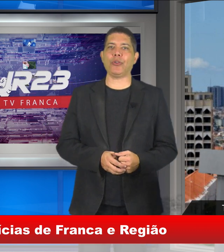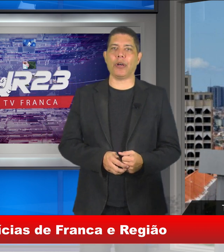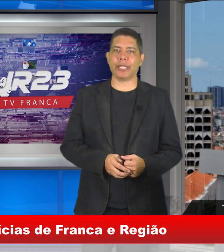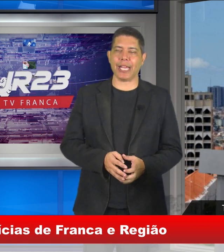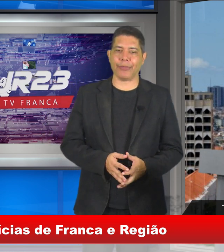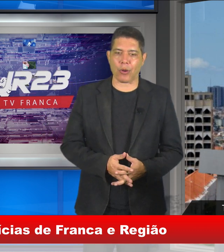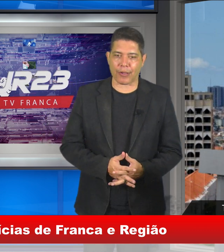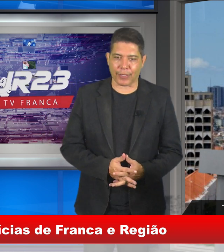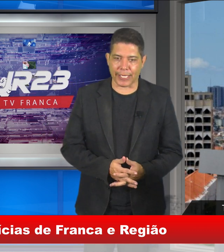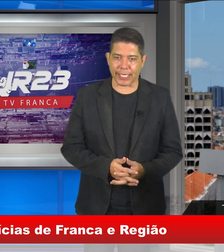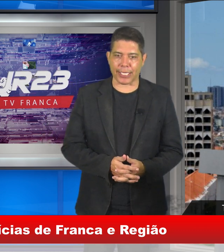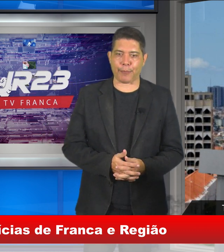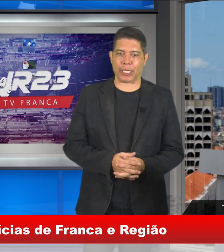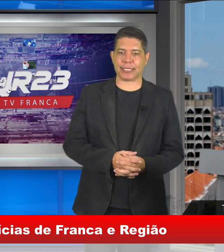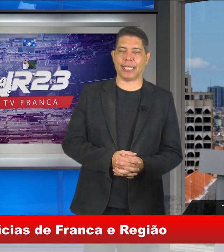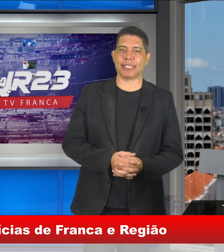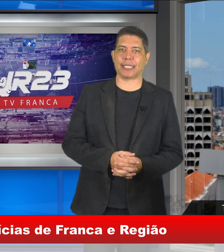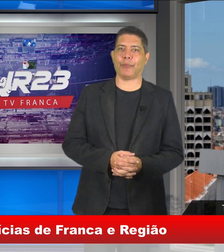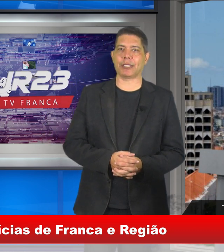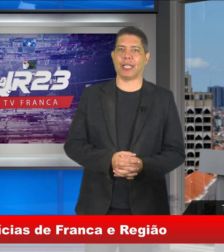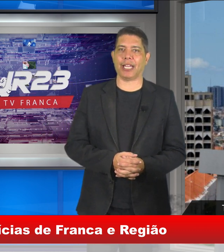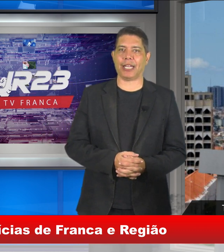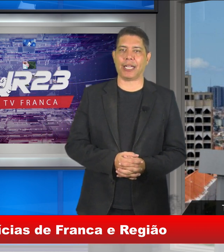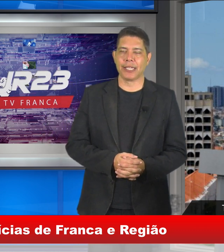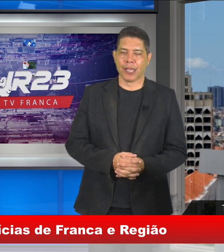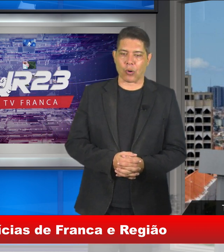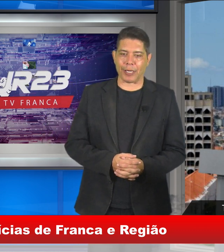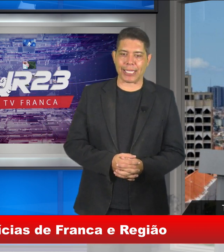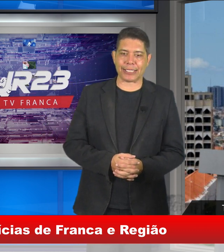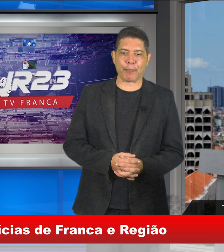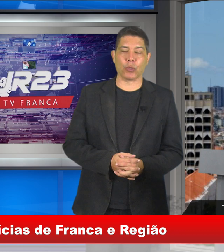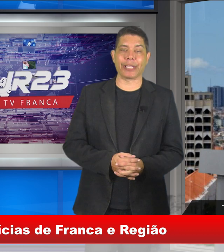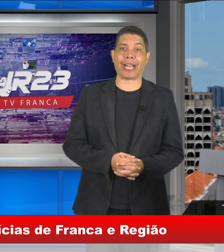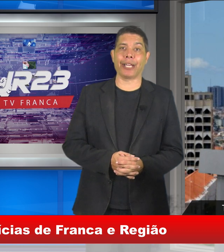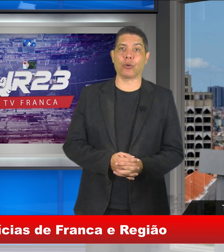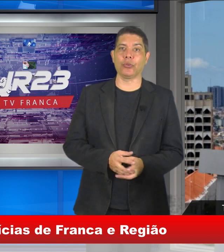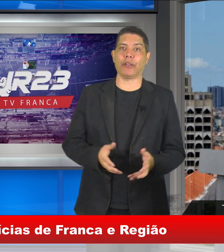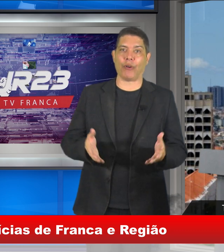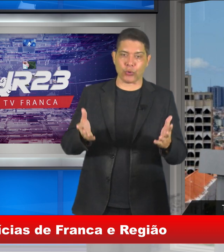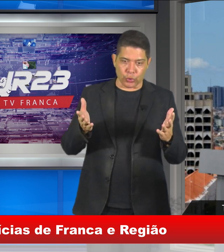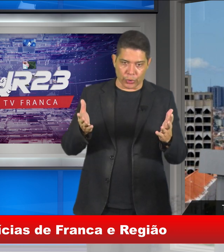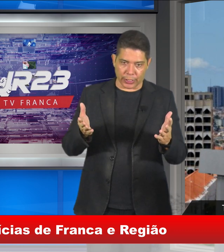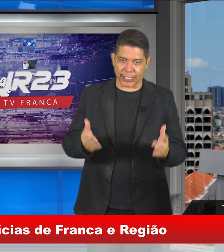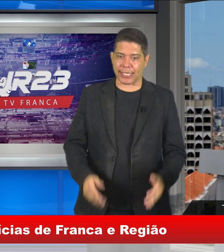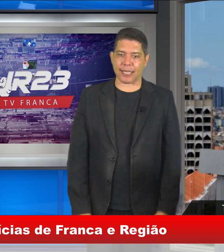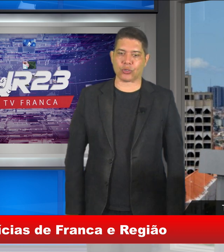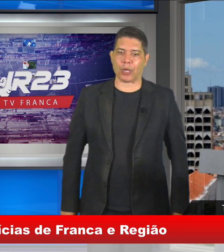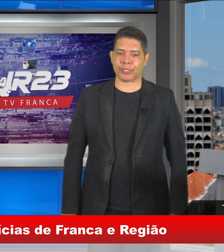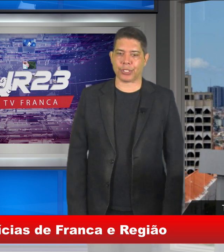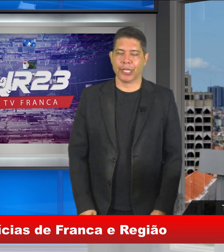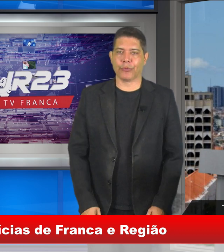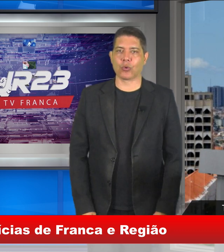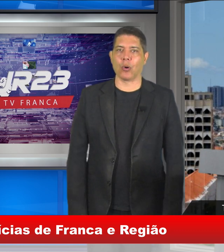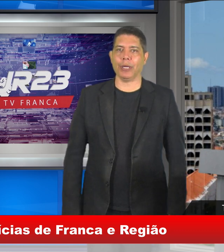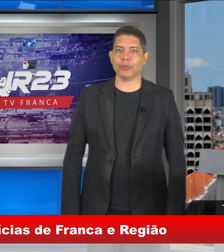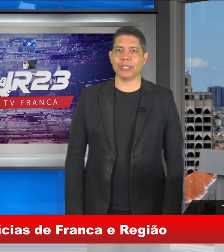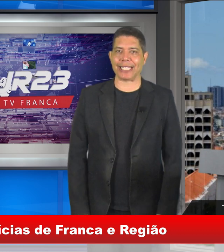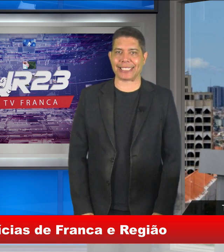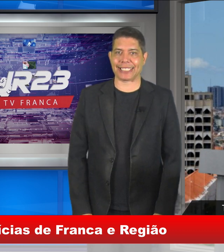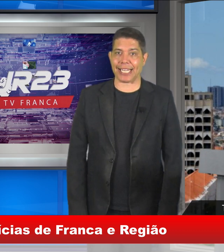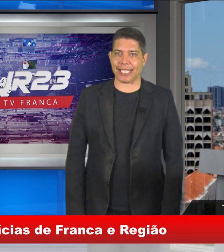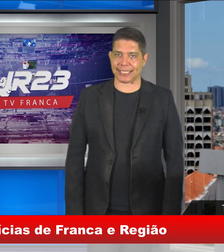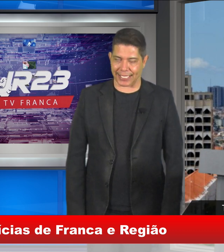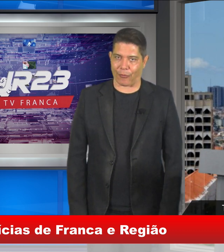Vini Júnior, e a nova equipe da seleção brasileira, comandada pelo técnico Dorival Júnior, que tem a sorte no comando